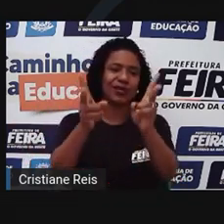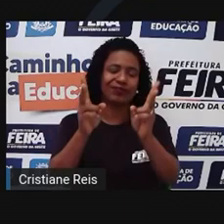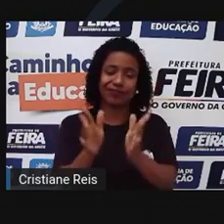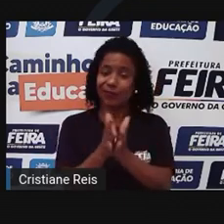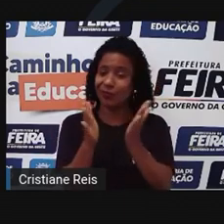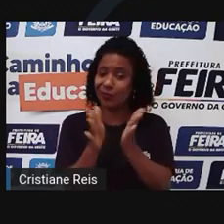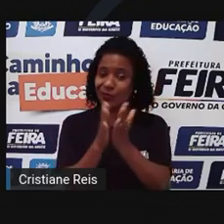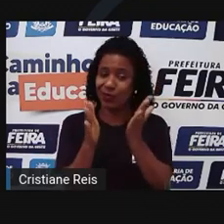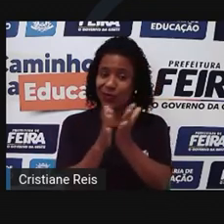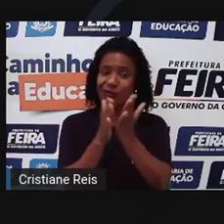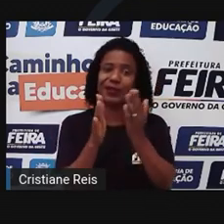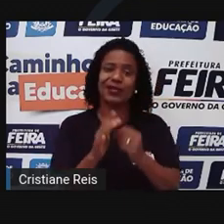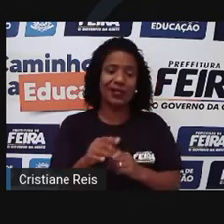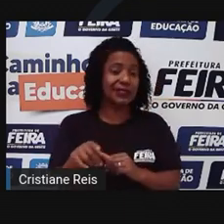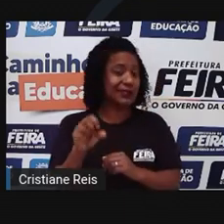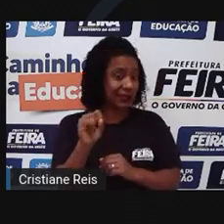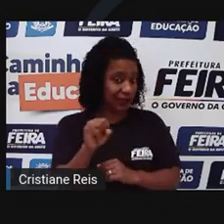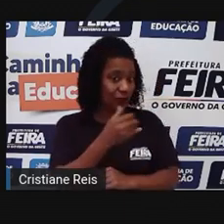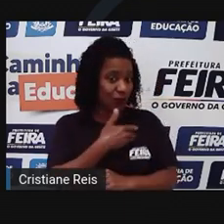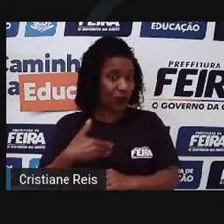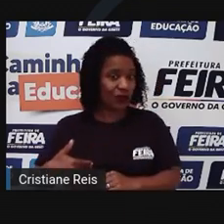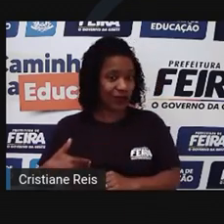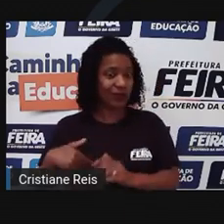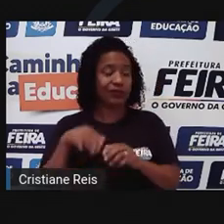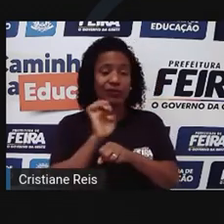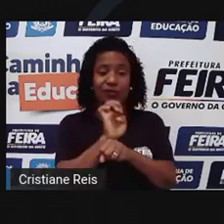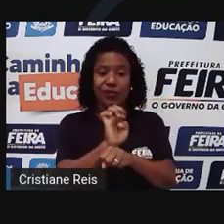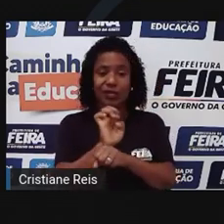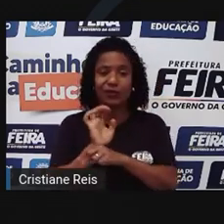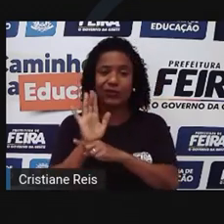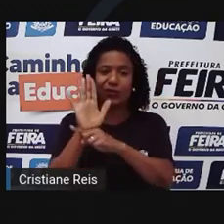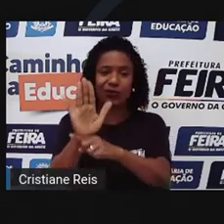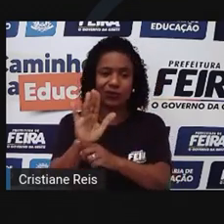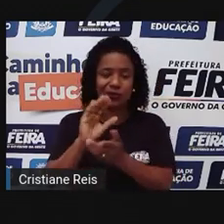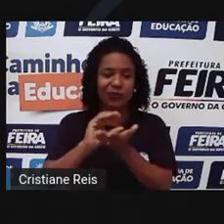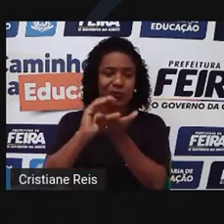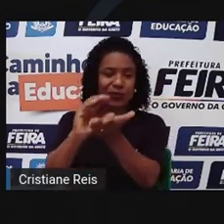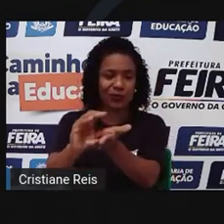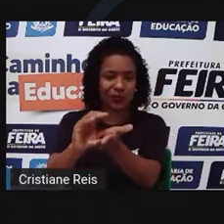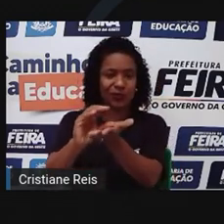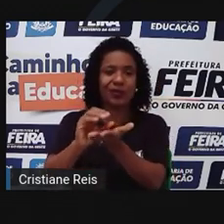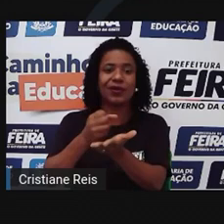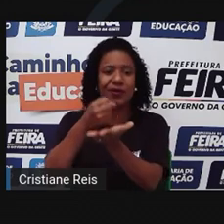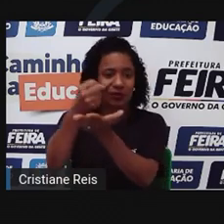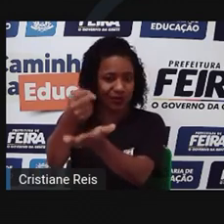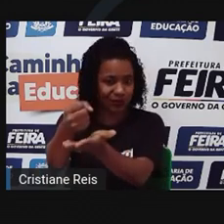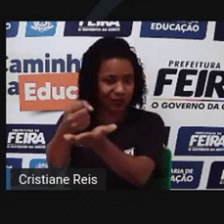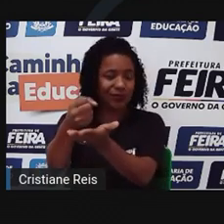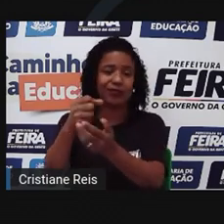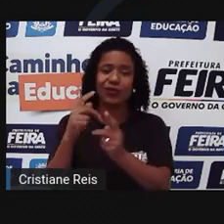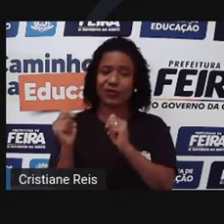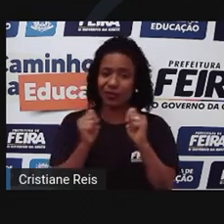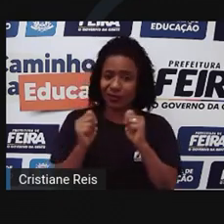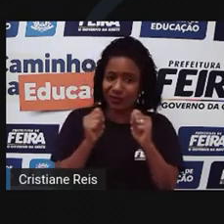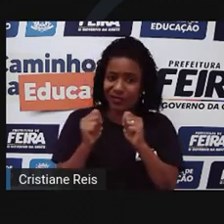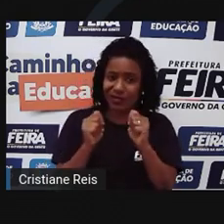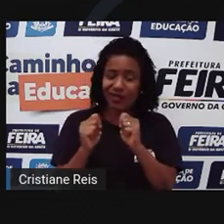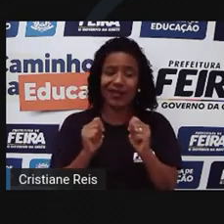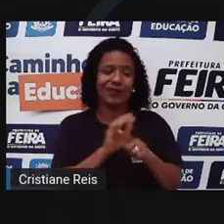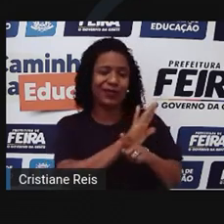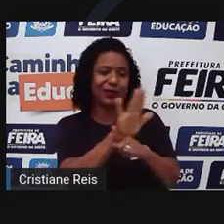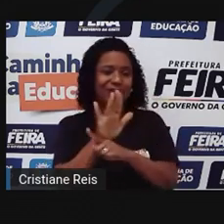você investir antes, você tem um retorno maior no futuro. Você pode economizar recursos e gastar mais em saúde, em